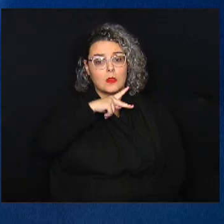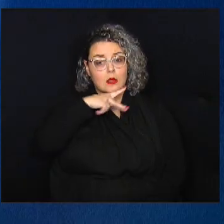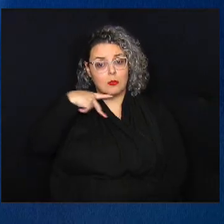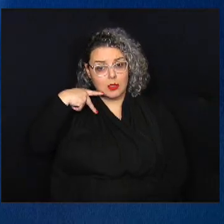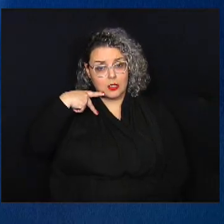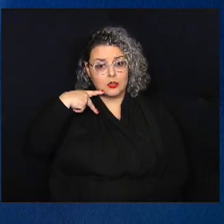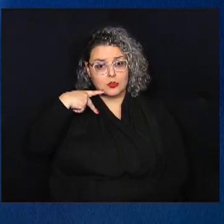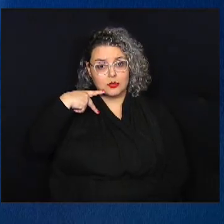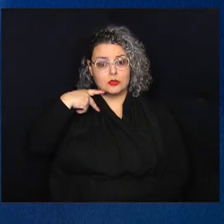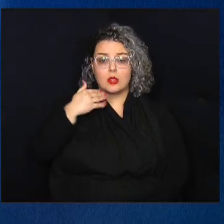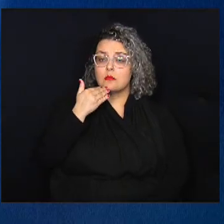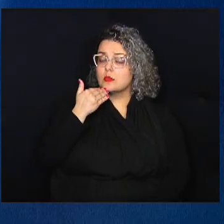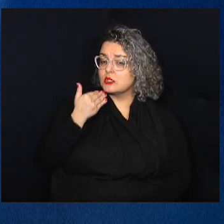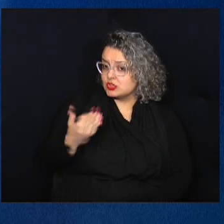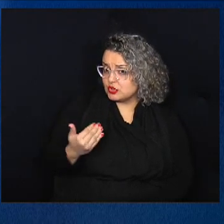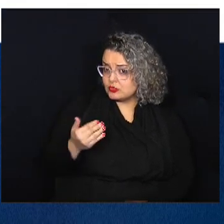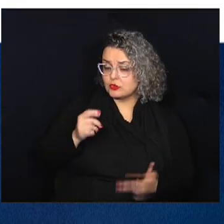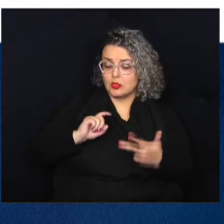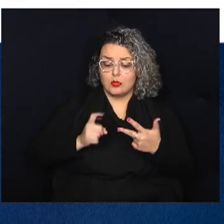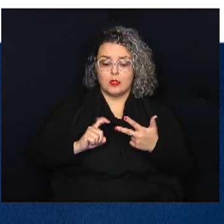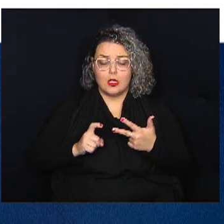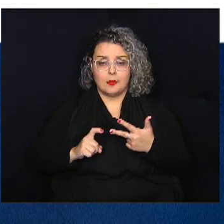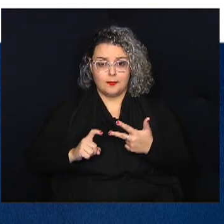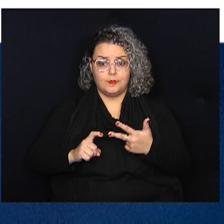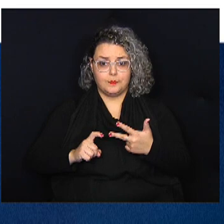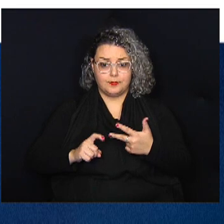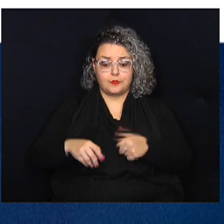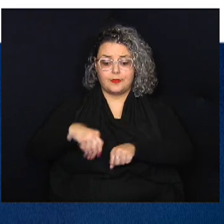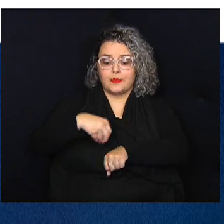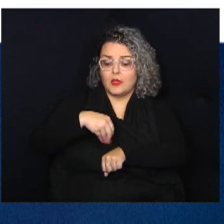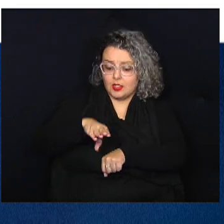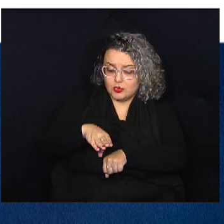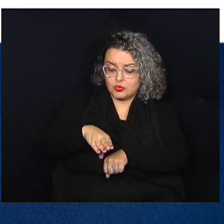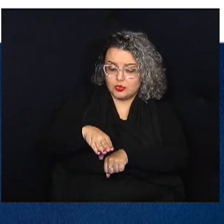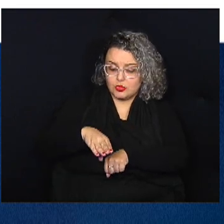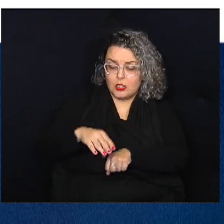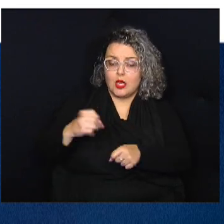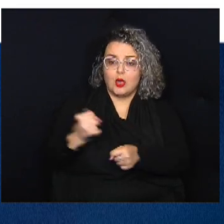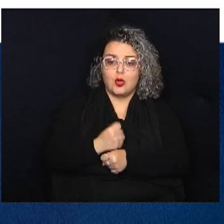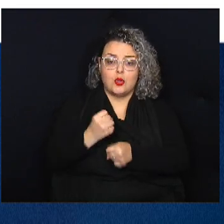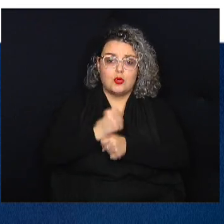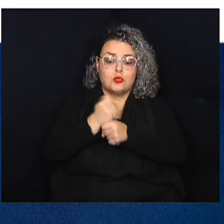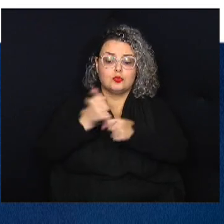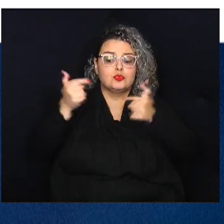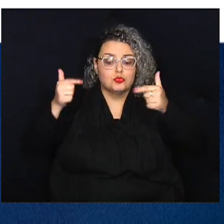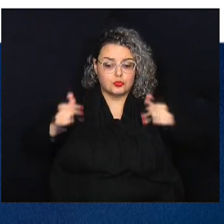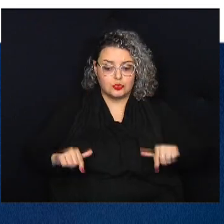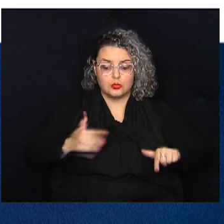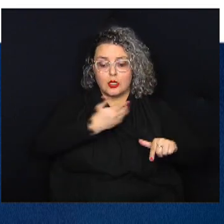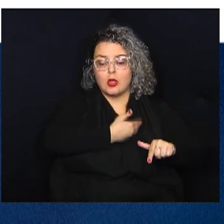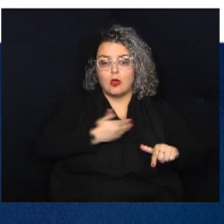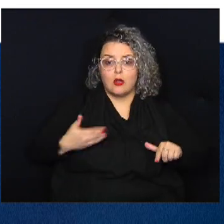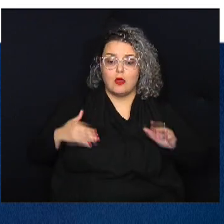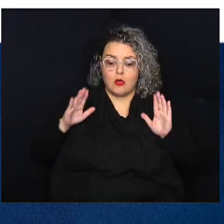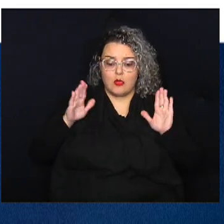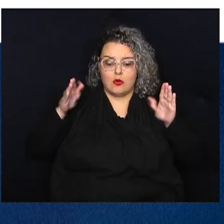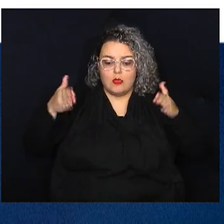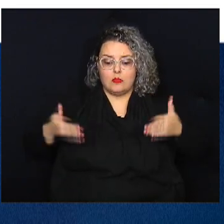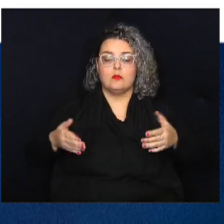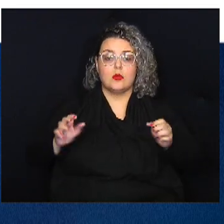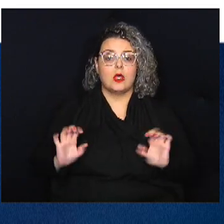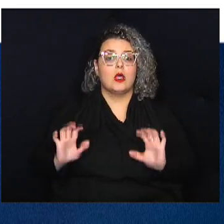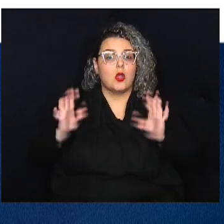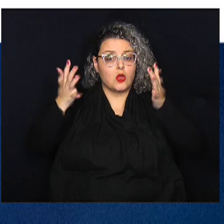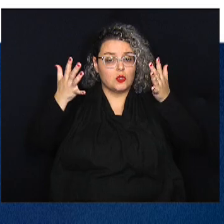Monteiro está solicitando ao Executivo, por meio de indicação, a construção de um espaço público voltado para a realização